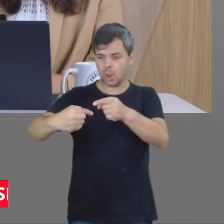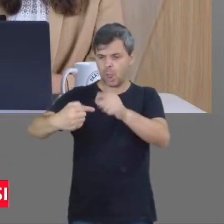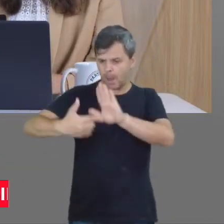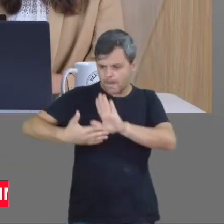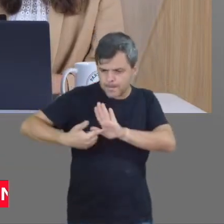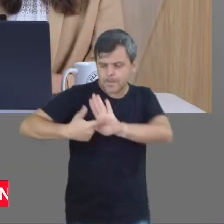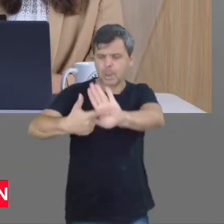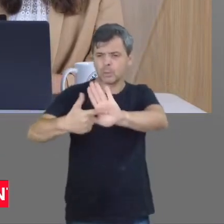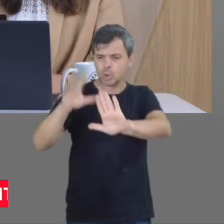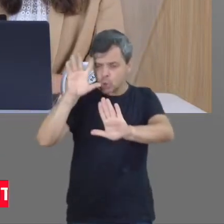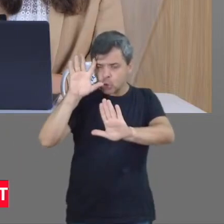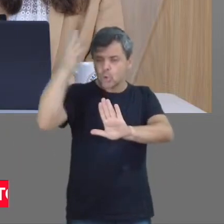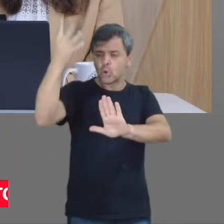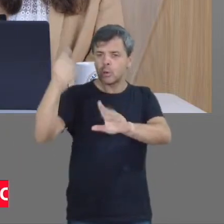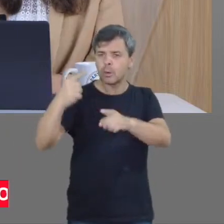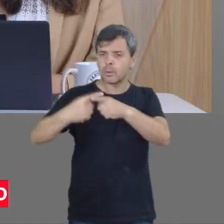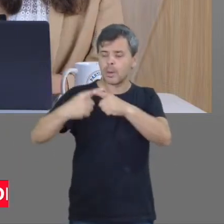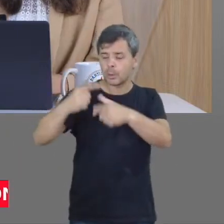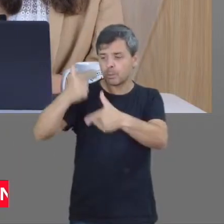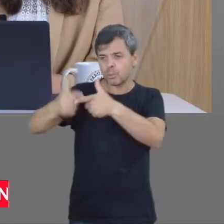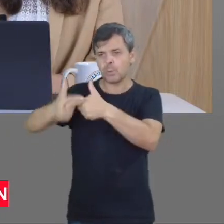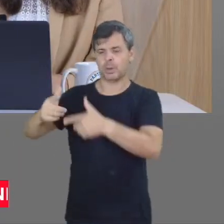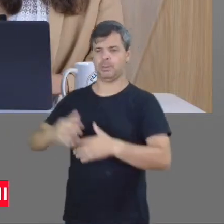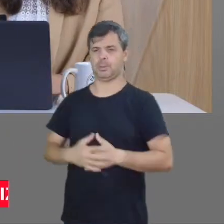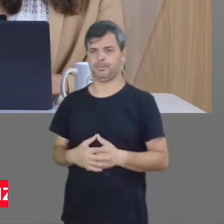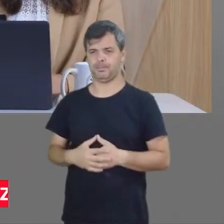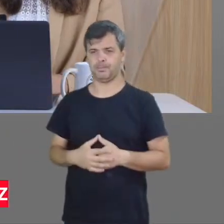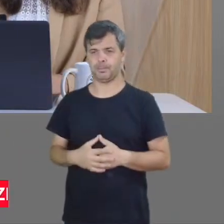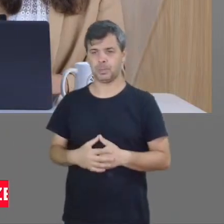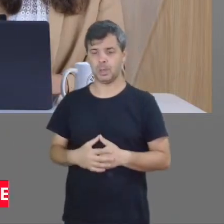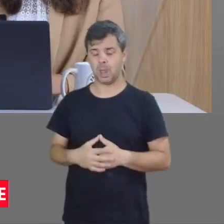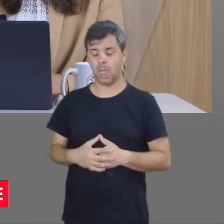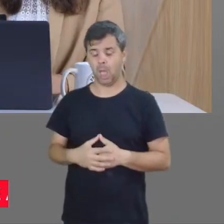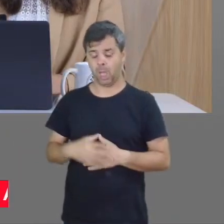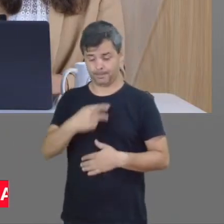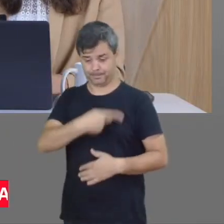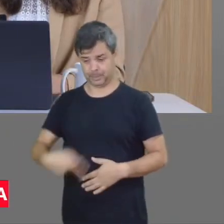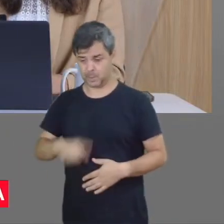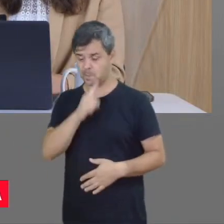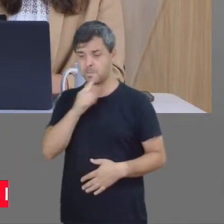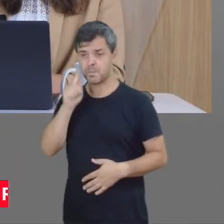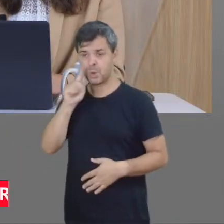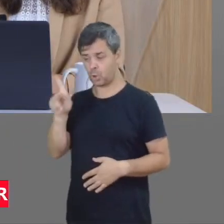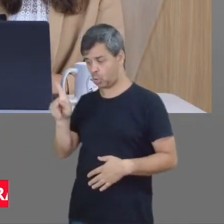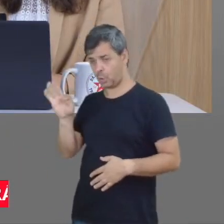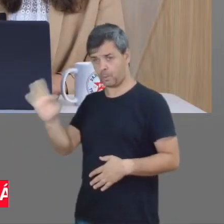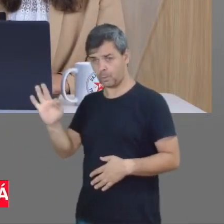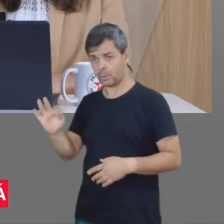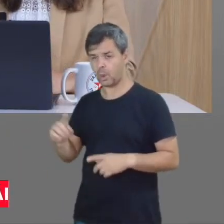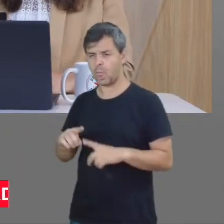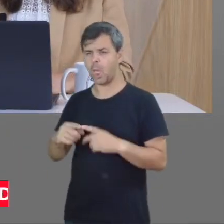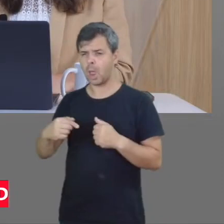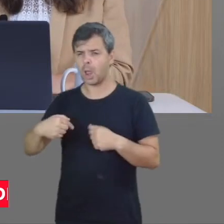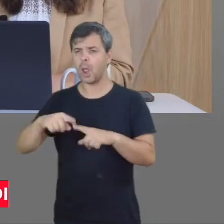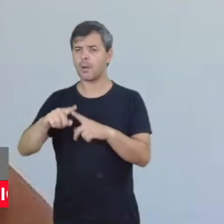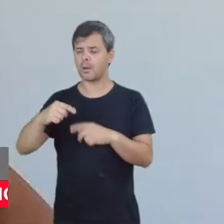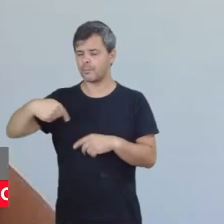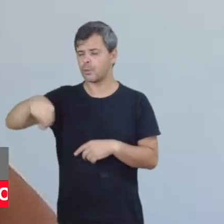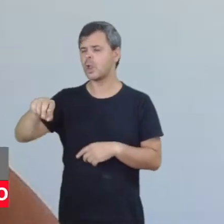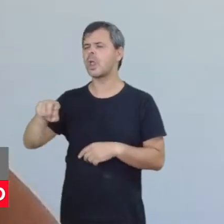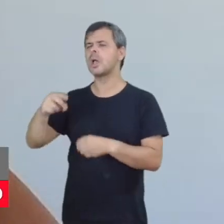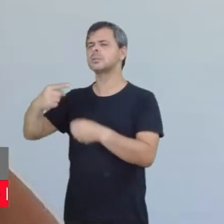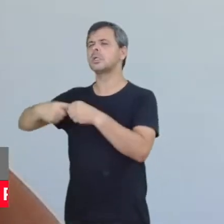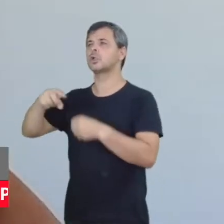apresentando soluções para os problemas. A presidenta Gleice esteve lá em Uberlândia, depois ela seguiu o governador